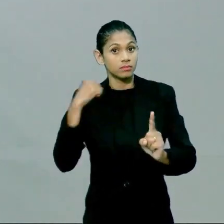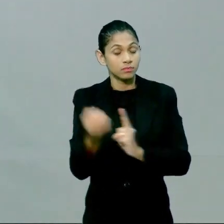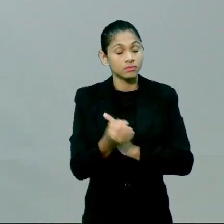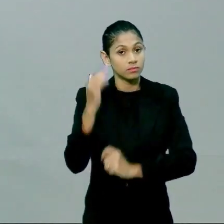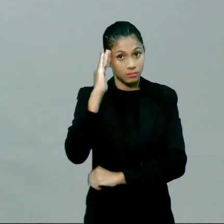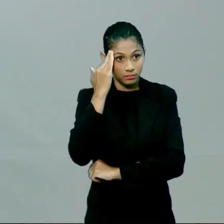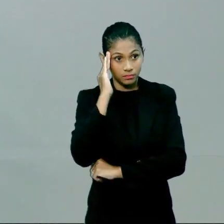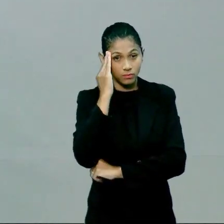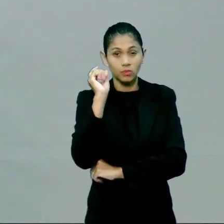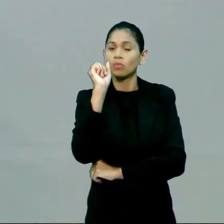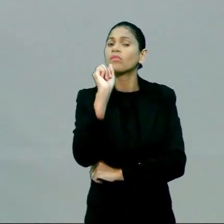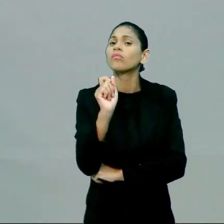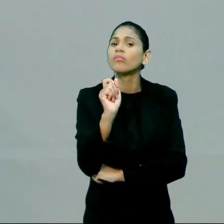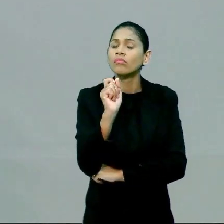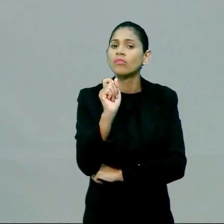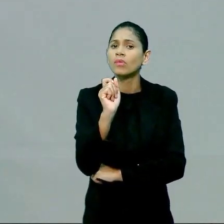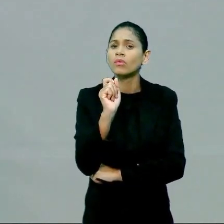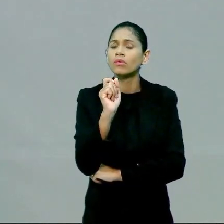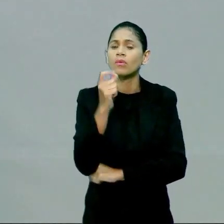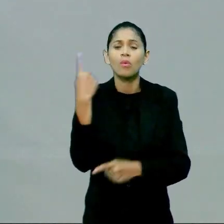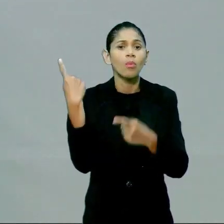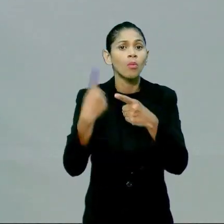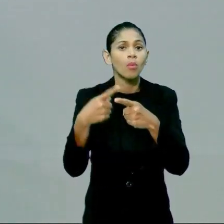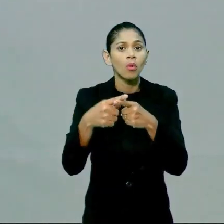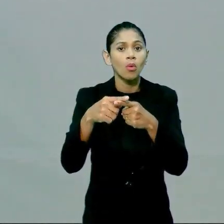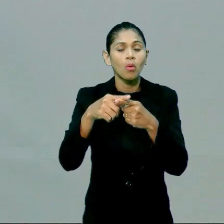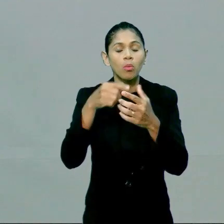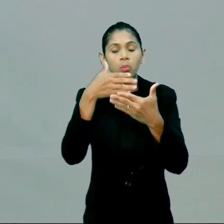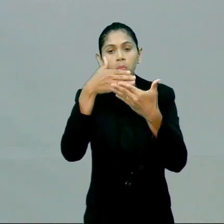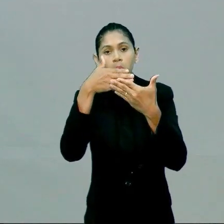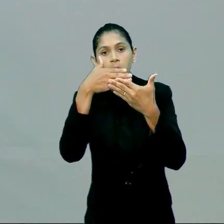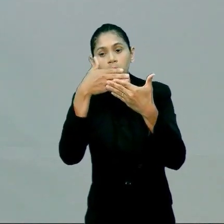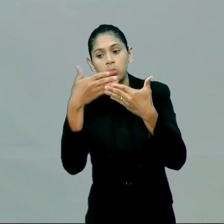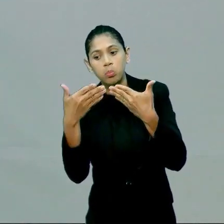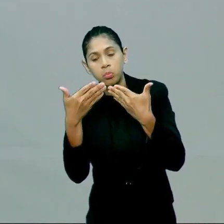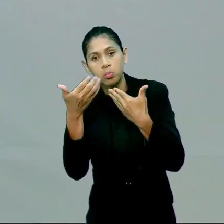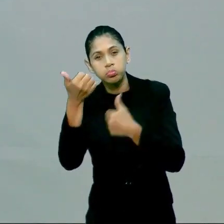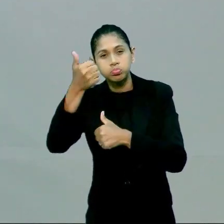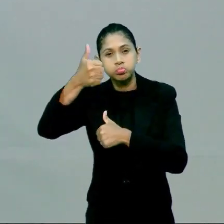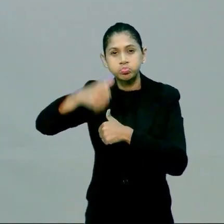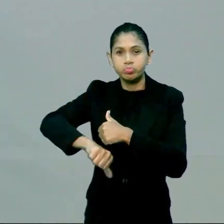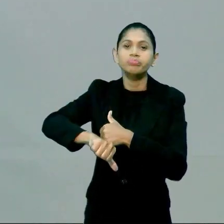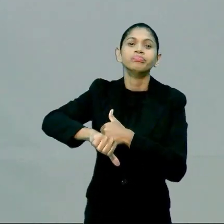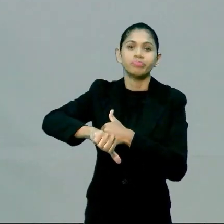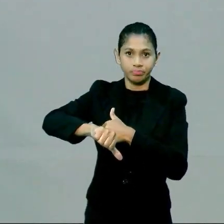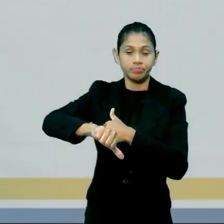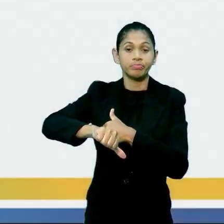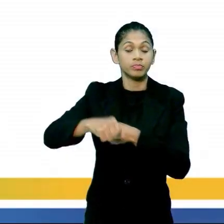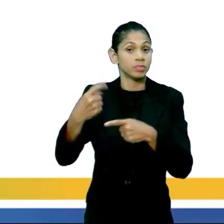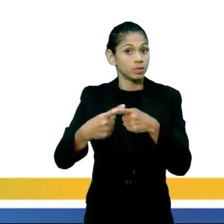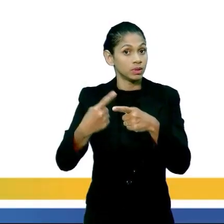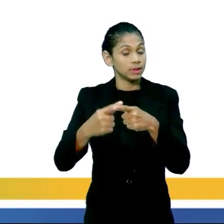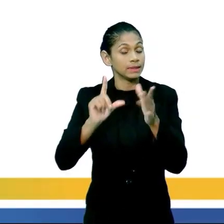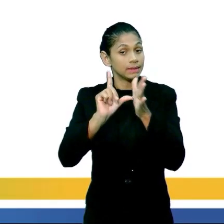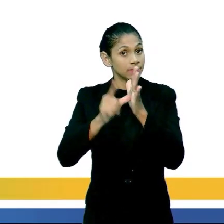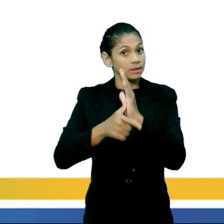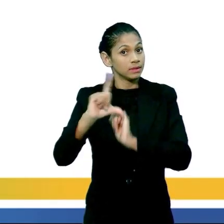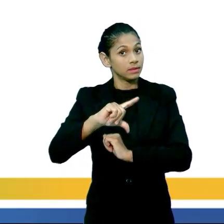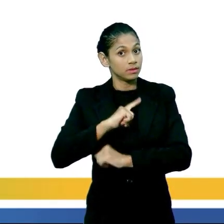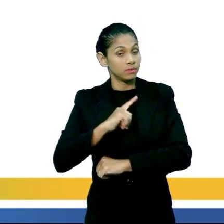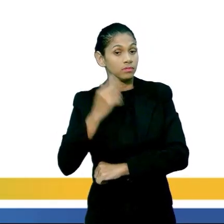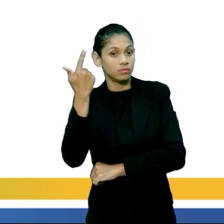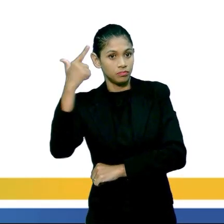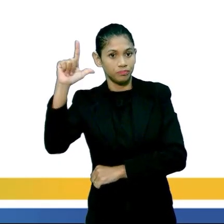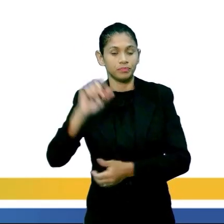que levou, então, ao declínio desse ciclo econômico, já que depois dele vieram outros, não é? O